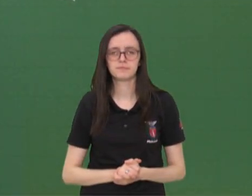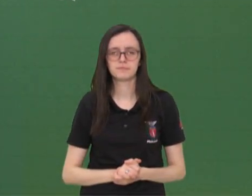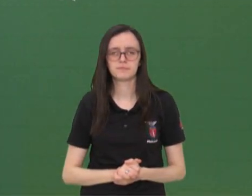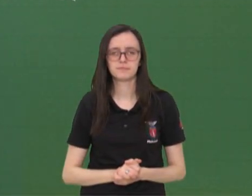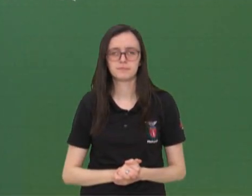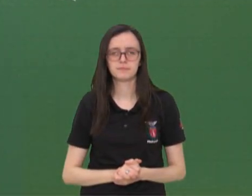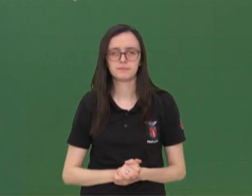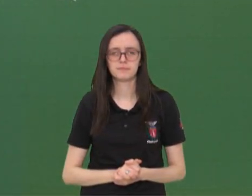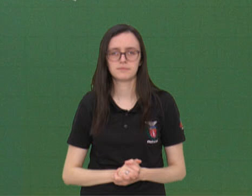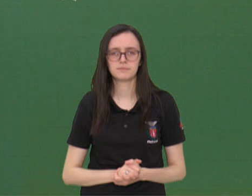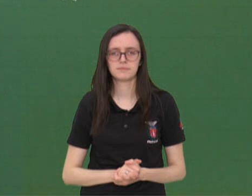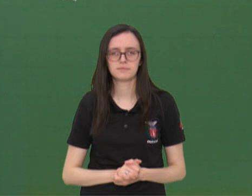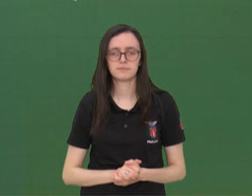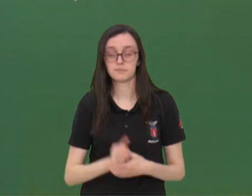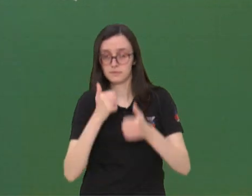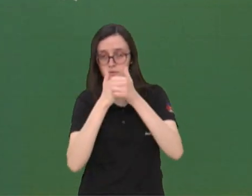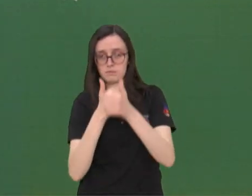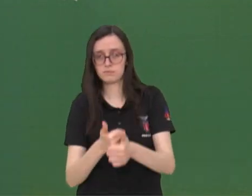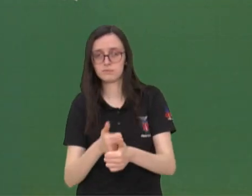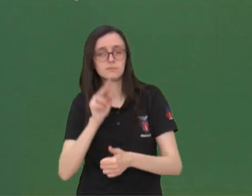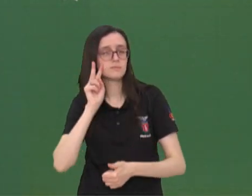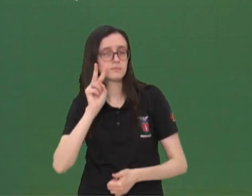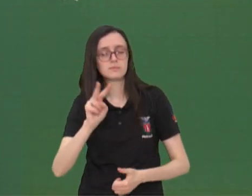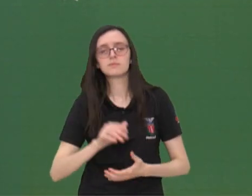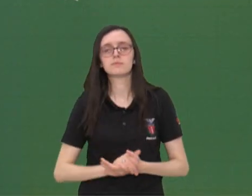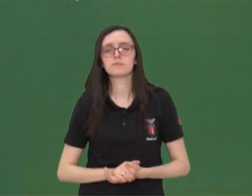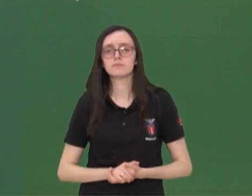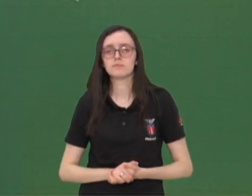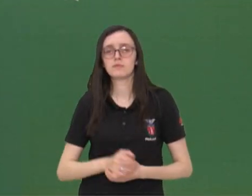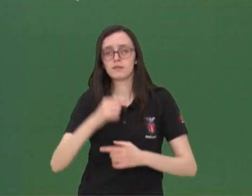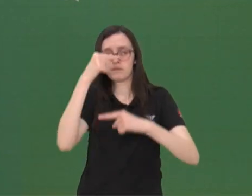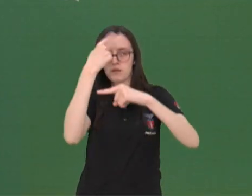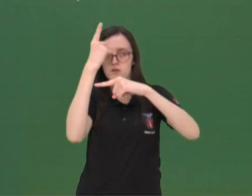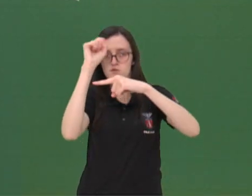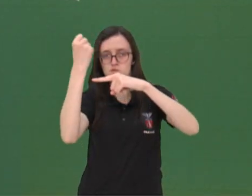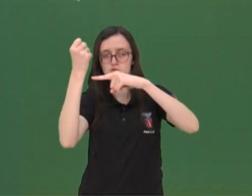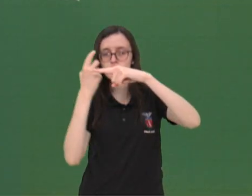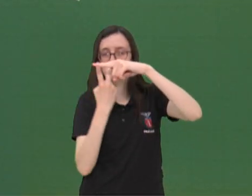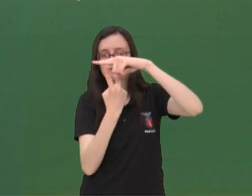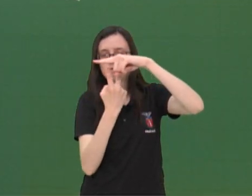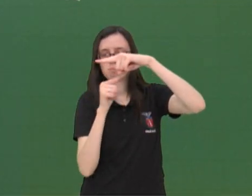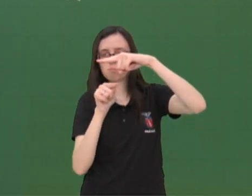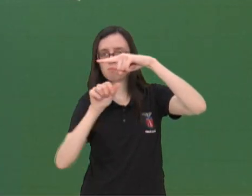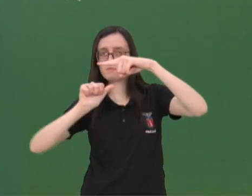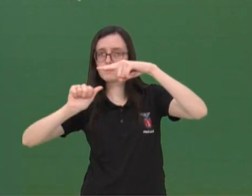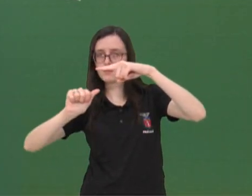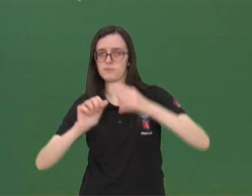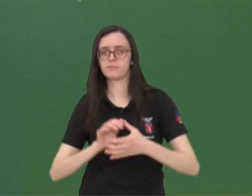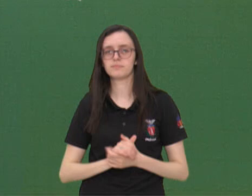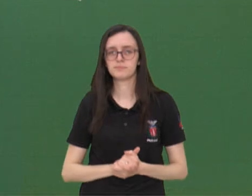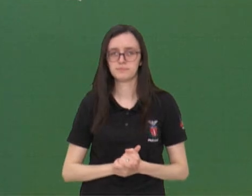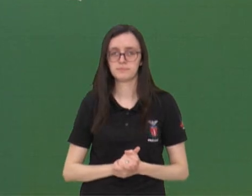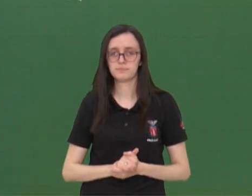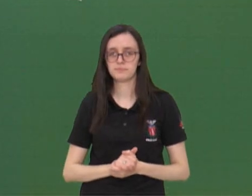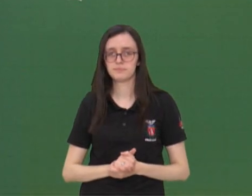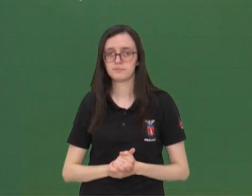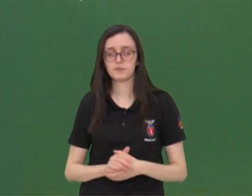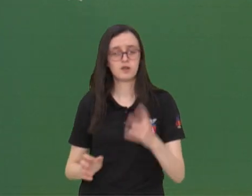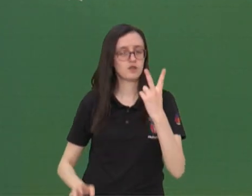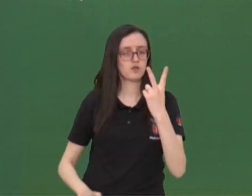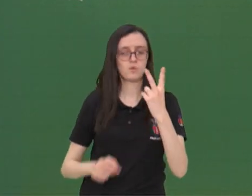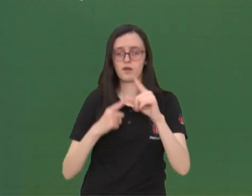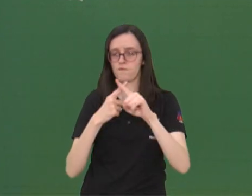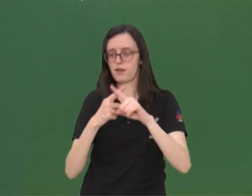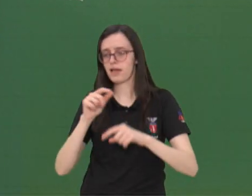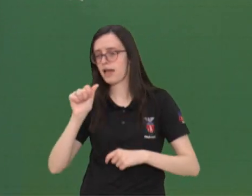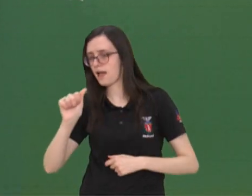Dividido 2 vezes A. O valor do A a gente encontra aqui na função. O valor é 2. Então, 2 vezes